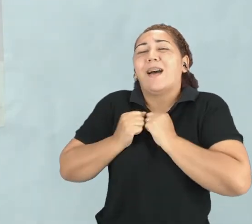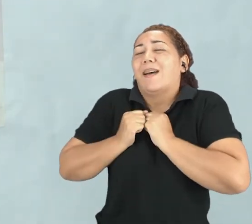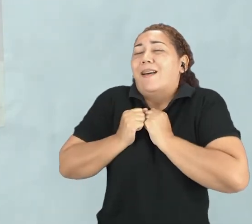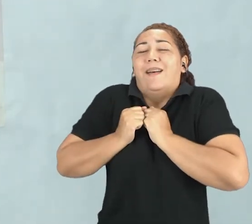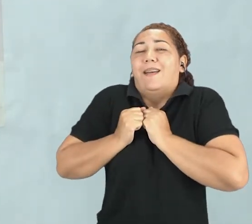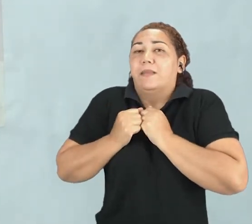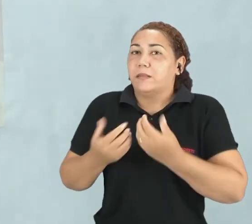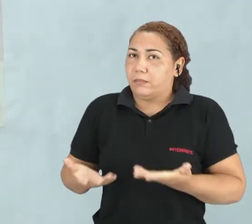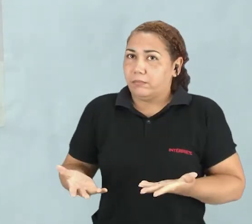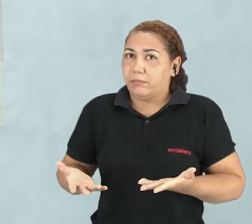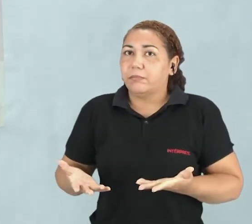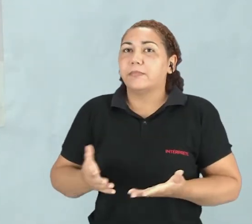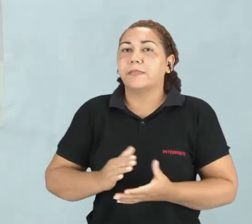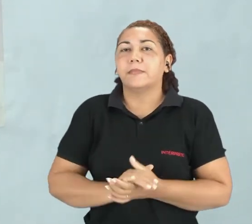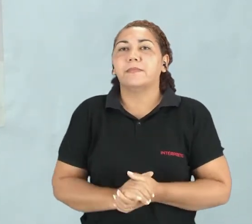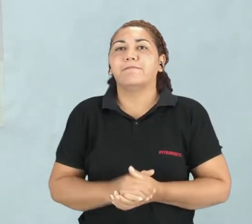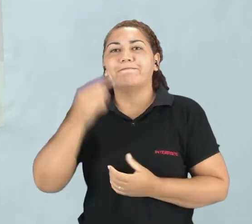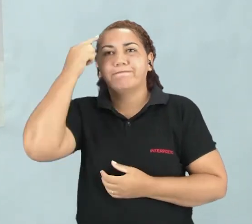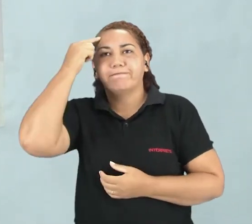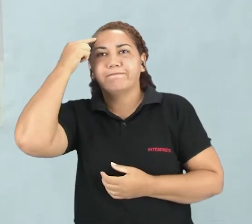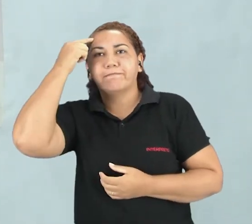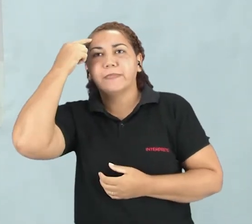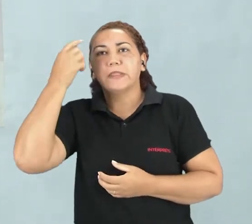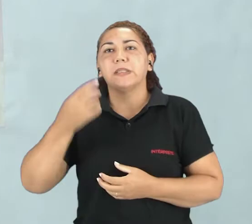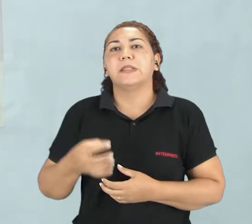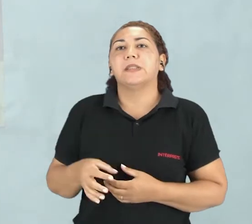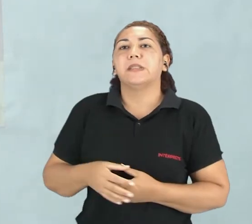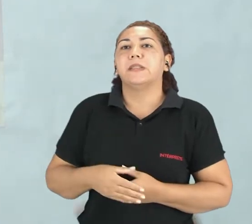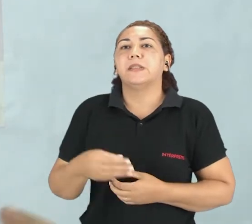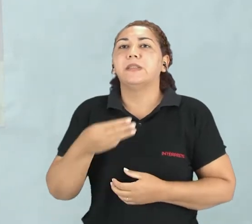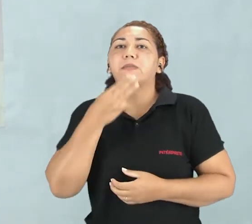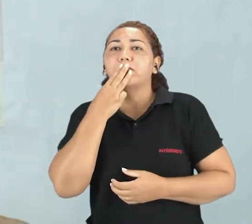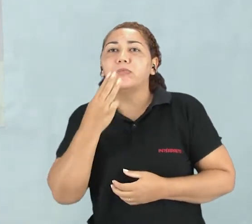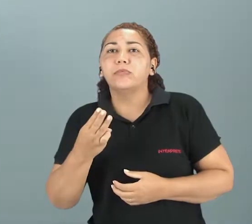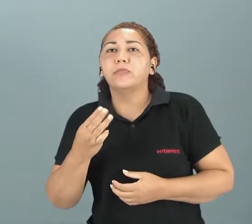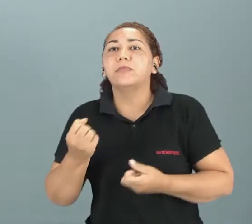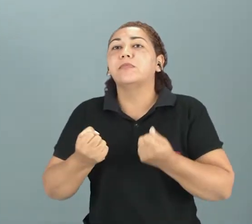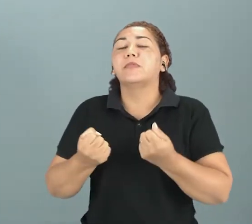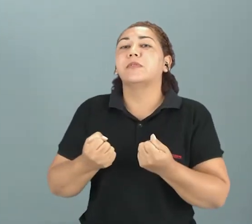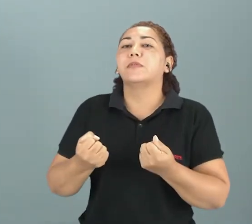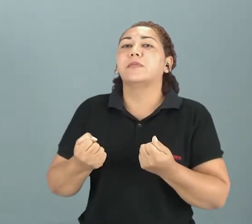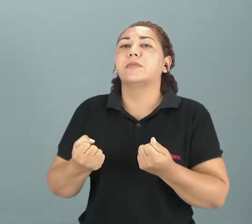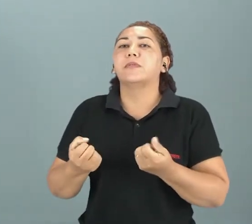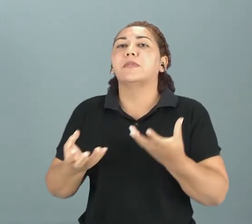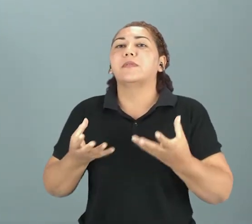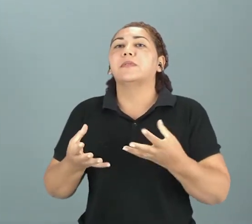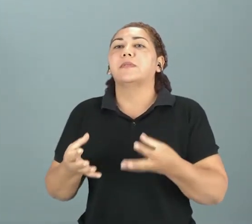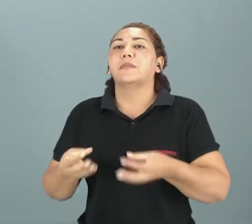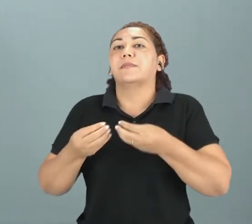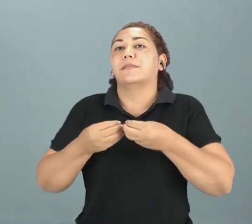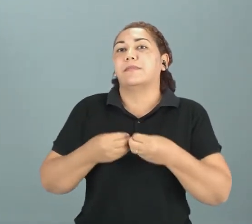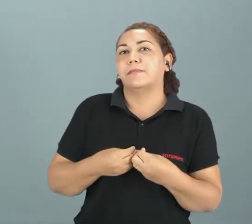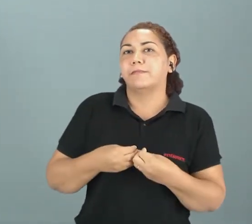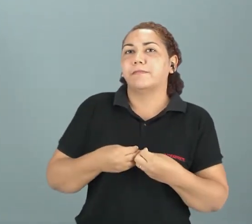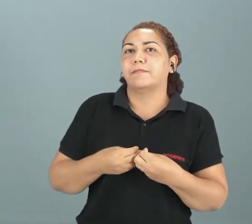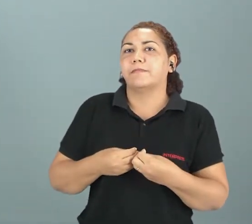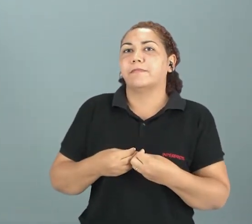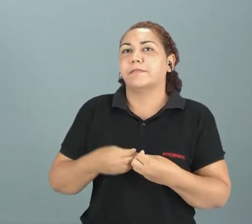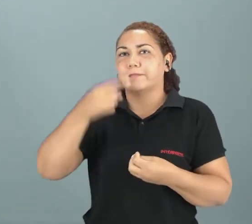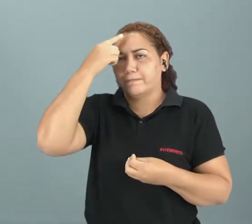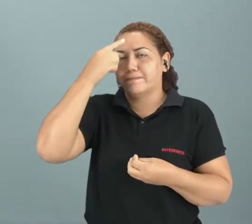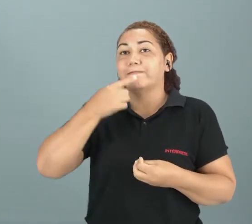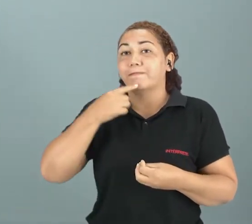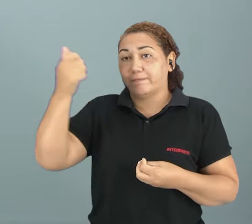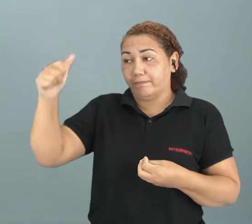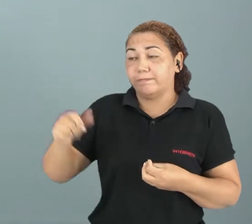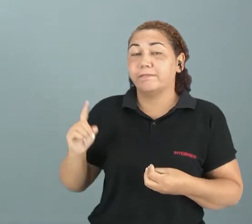aí? Tá? Se a gente for analisar a imagem, ó, vamos ver as perguntas e depois a gente volta para a imagem,